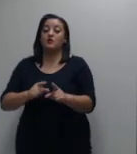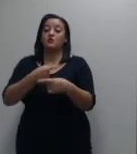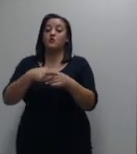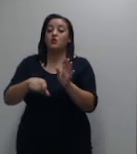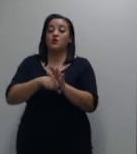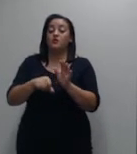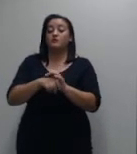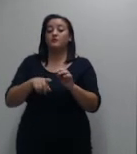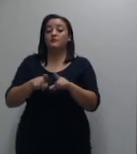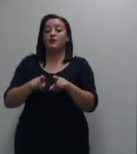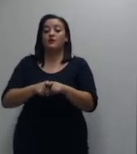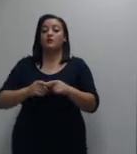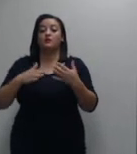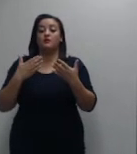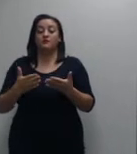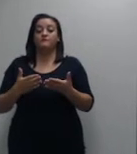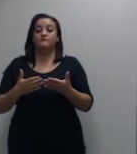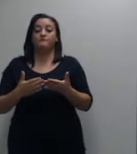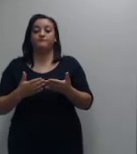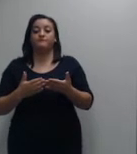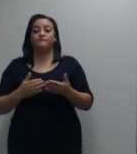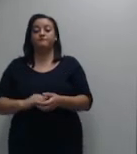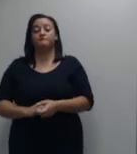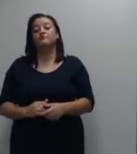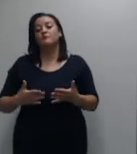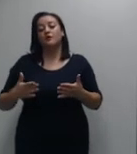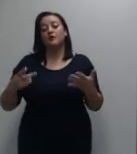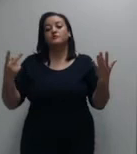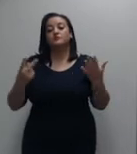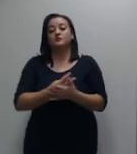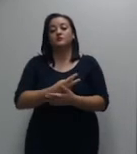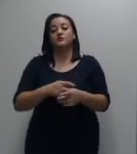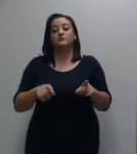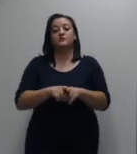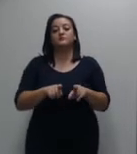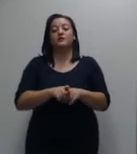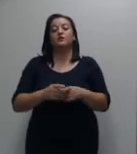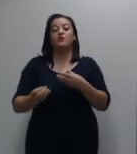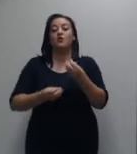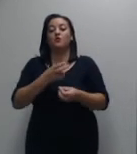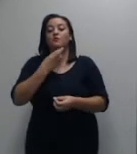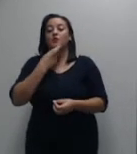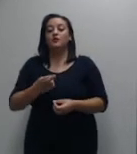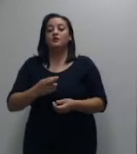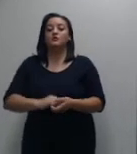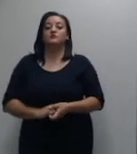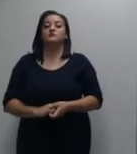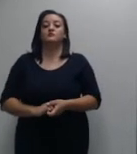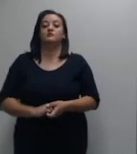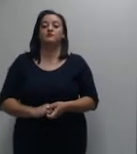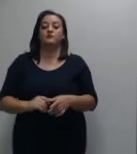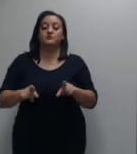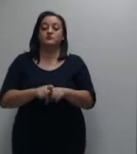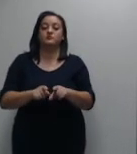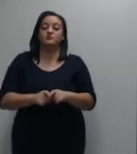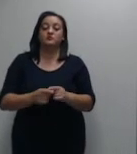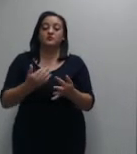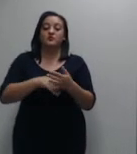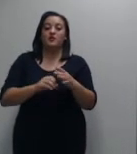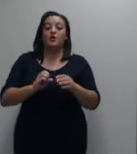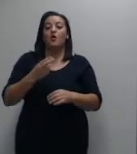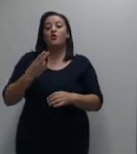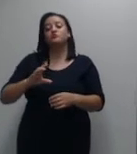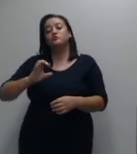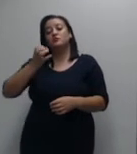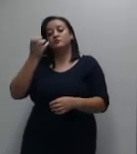a inteligência a qual porventura ocorreria como consequência da supressão de uma cidade de omissão ou de resolução